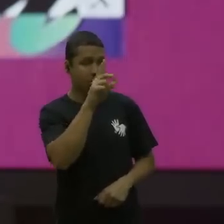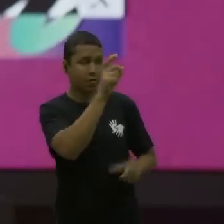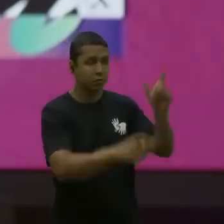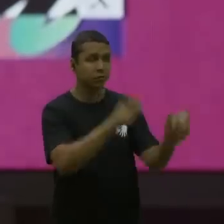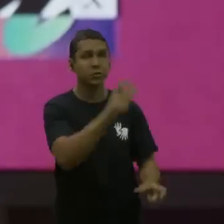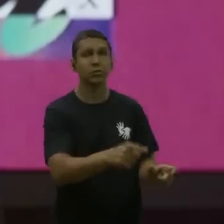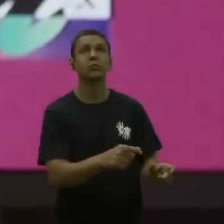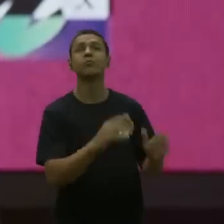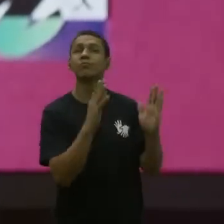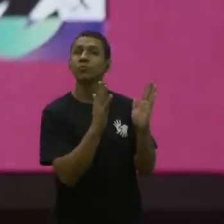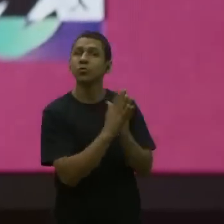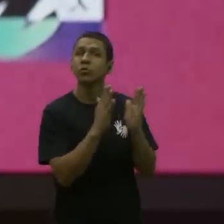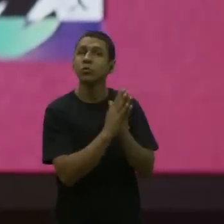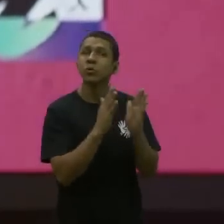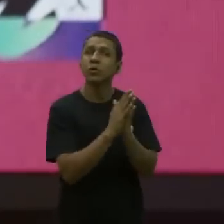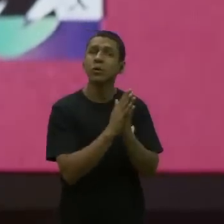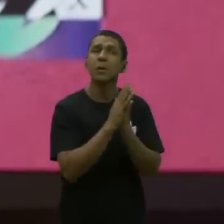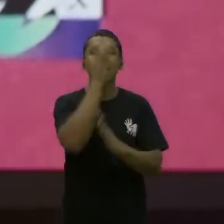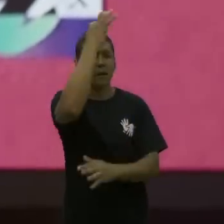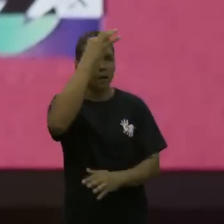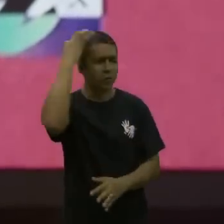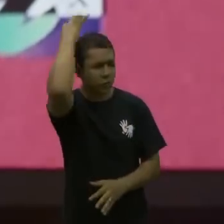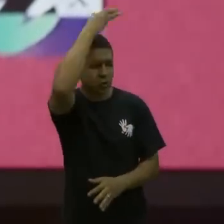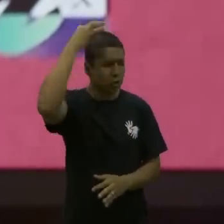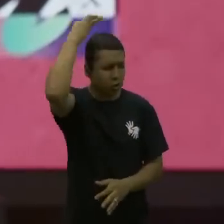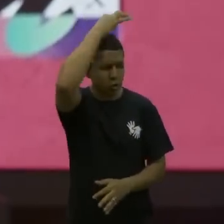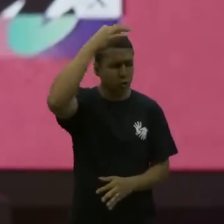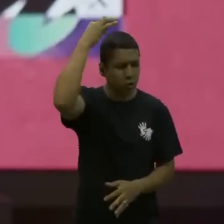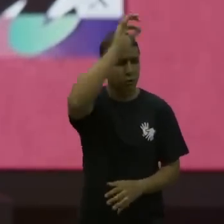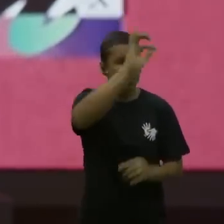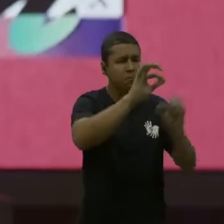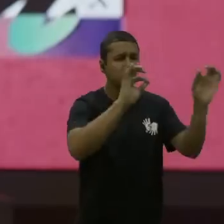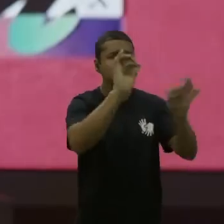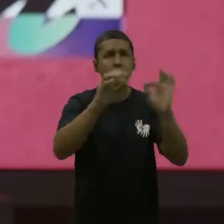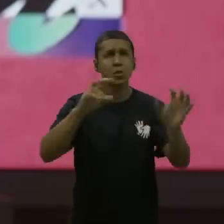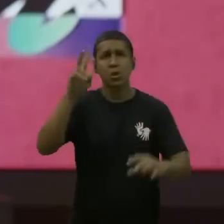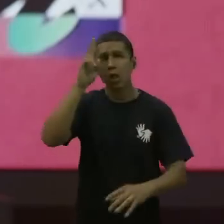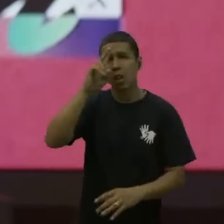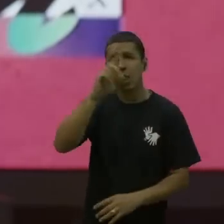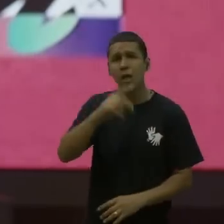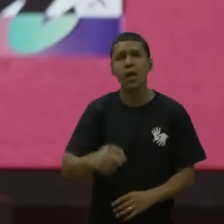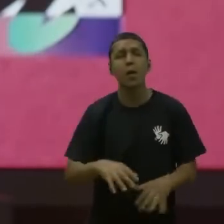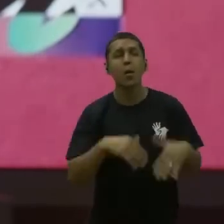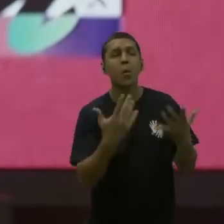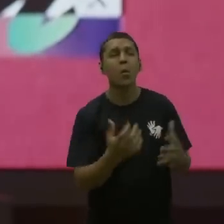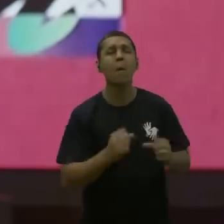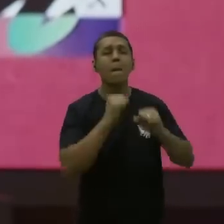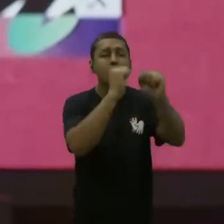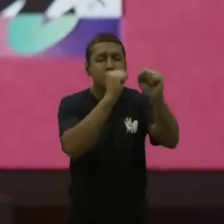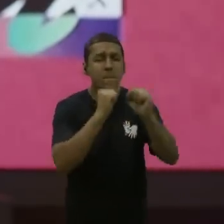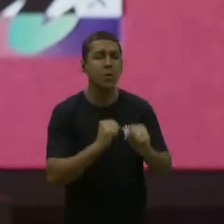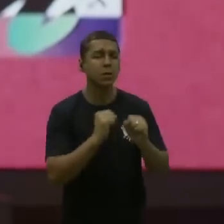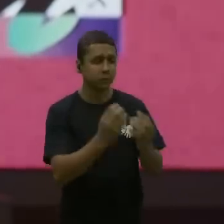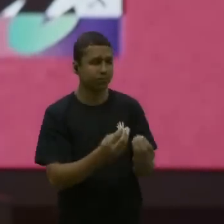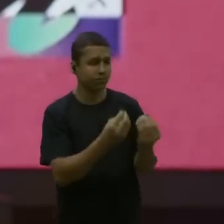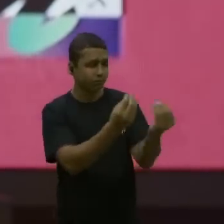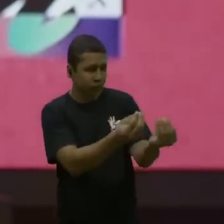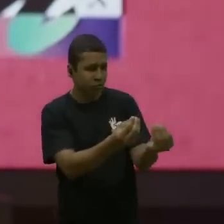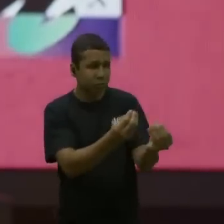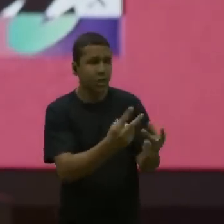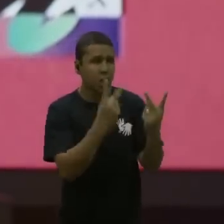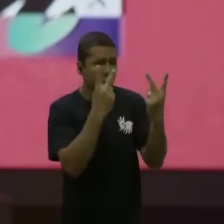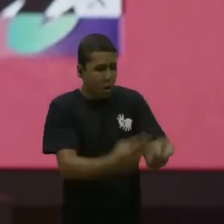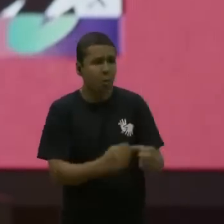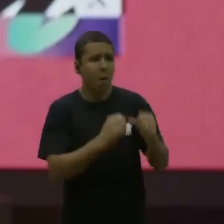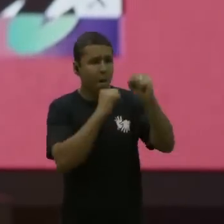estou orando para que o Espírito lembre a vocês qual é o poder que está sobre vocês. O mesmo poder